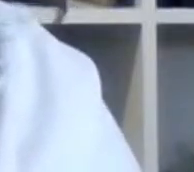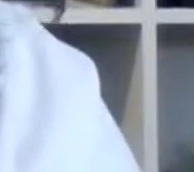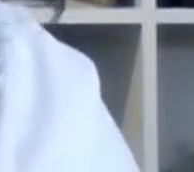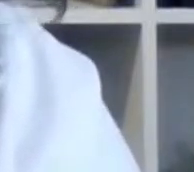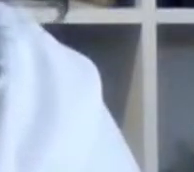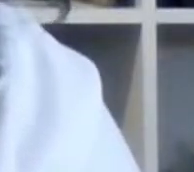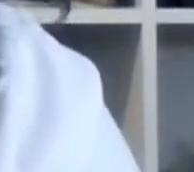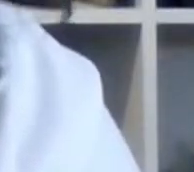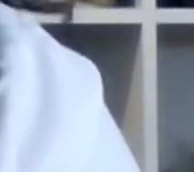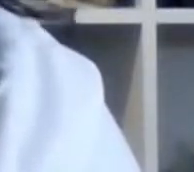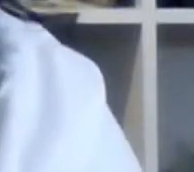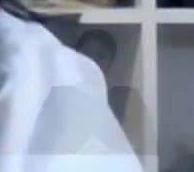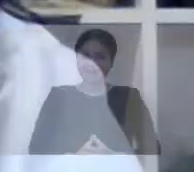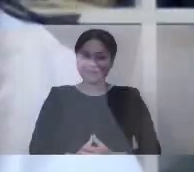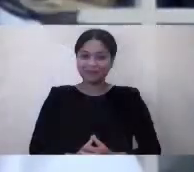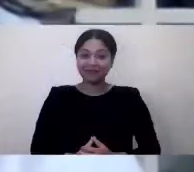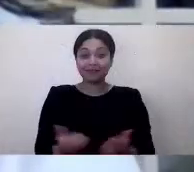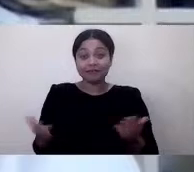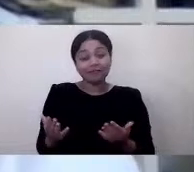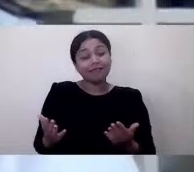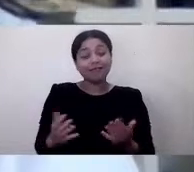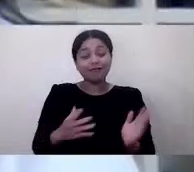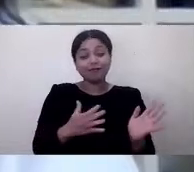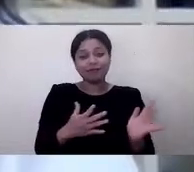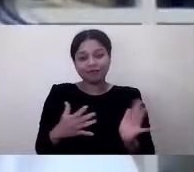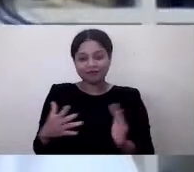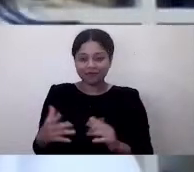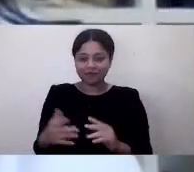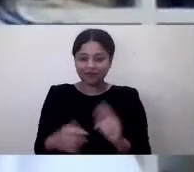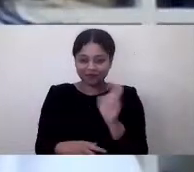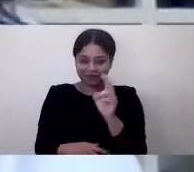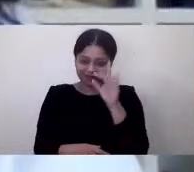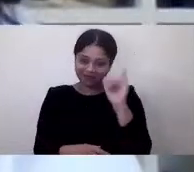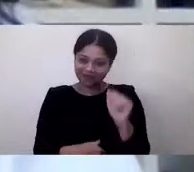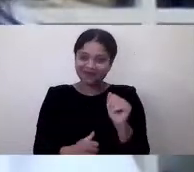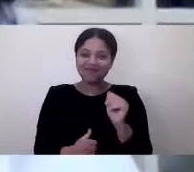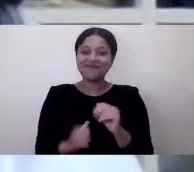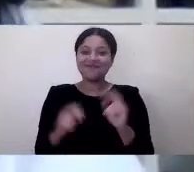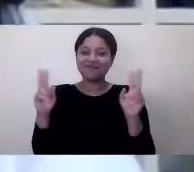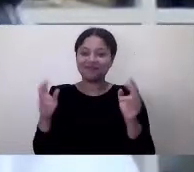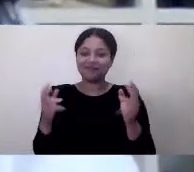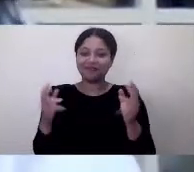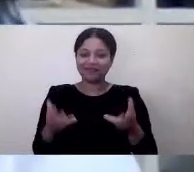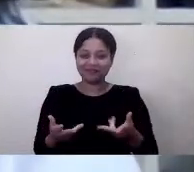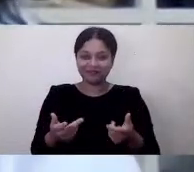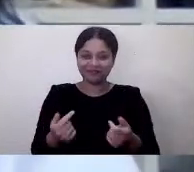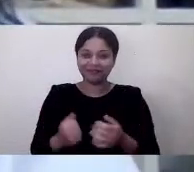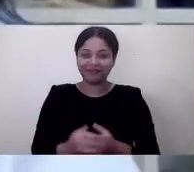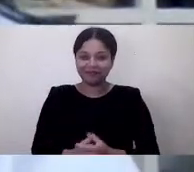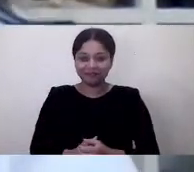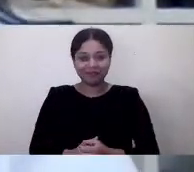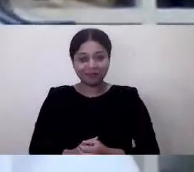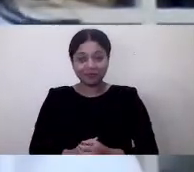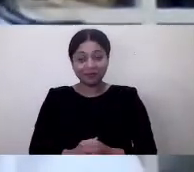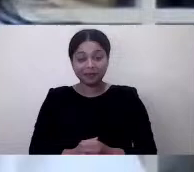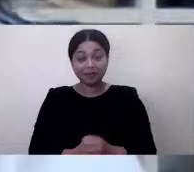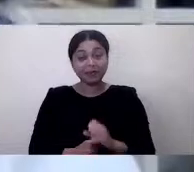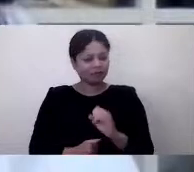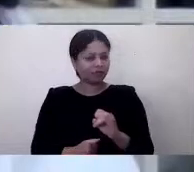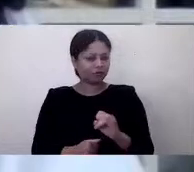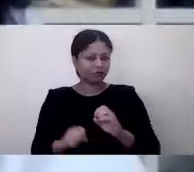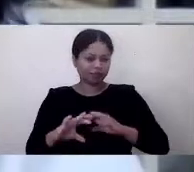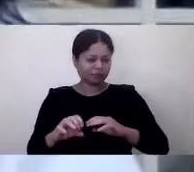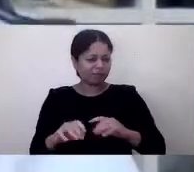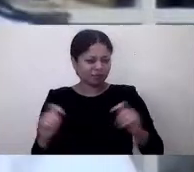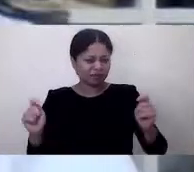E vamos encerrar esse quinto dia com um tema incrível. O tema é seu ensino é verde o suficiente?